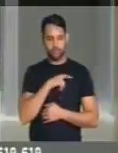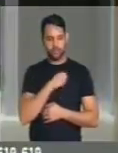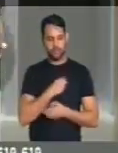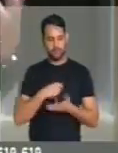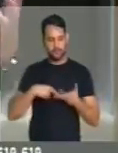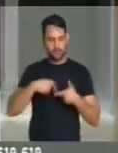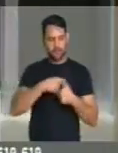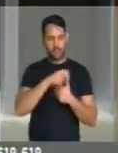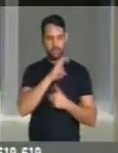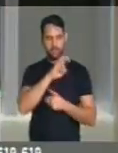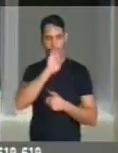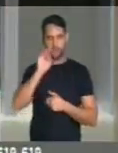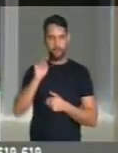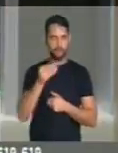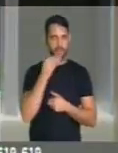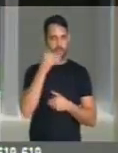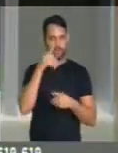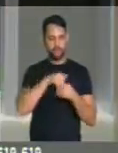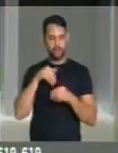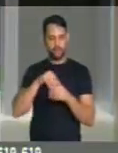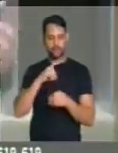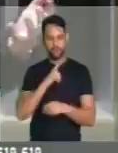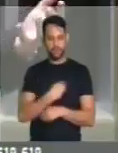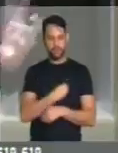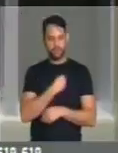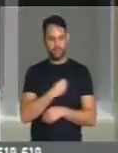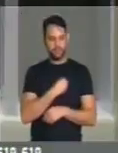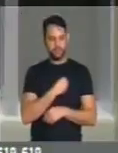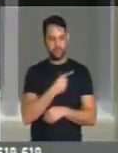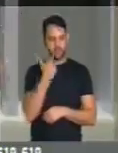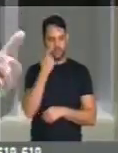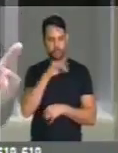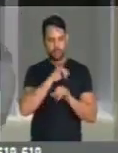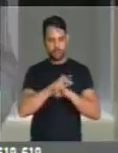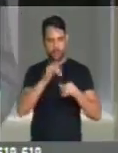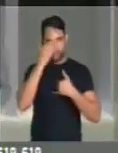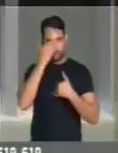aos milhares, quase 50 mil votos que tive nessa campanha. Muito obrigado.